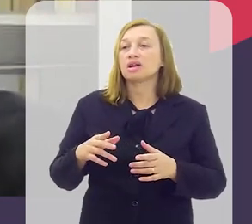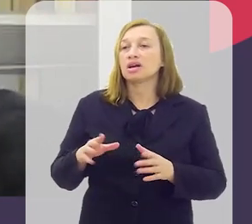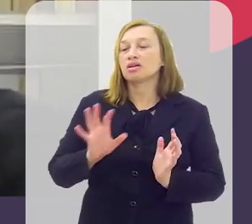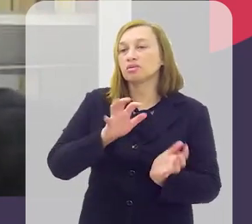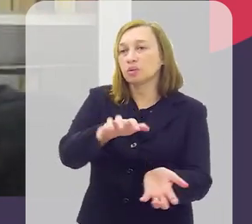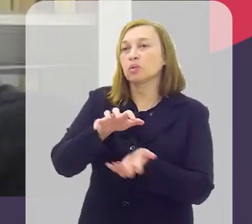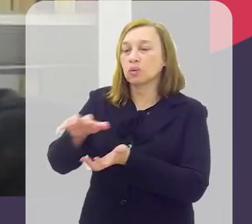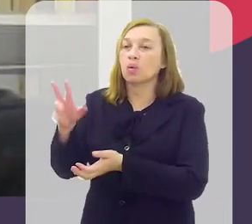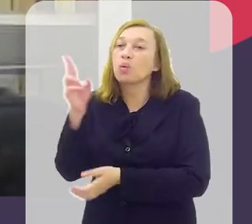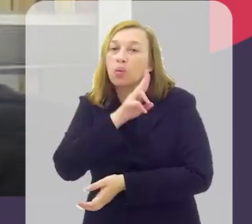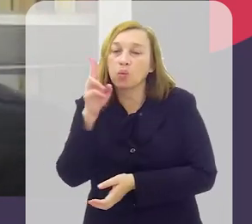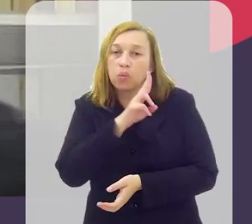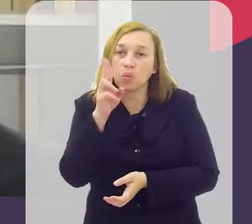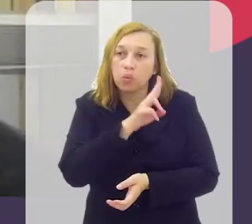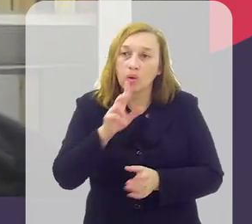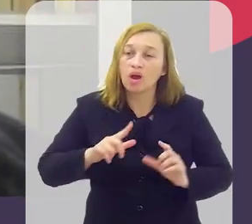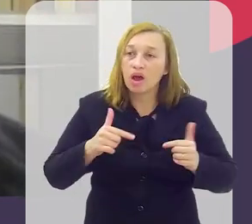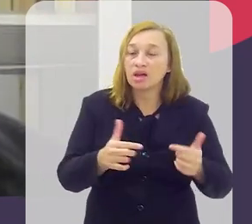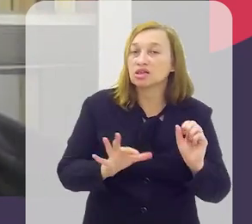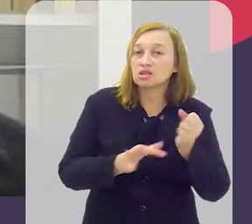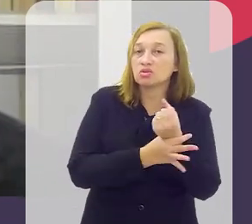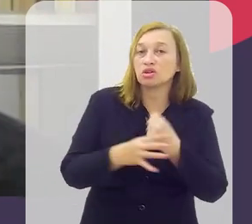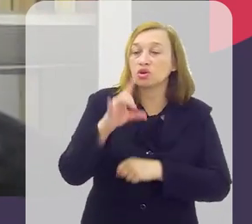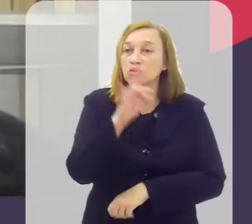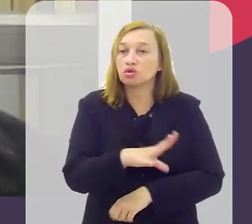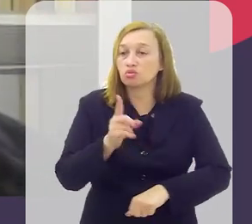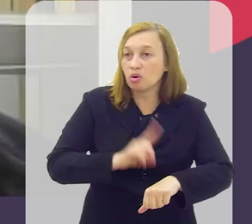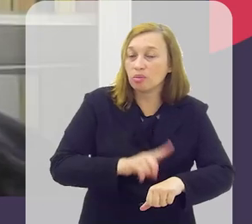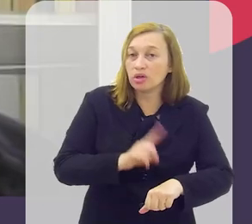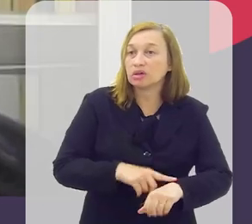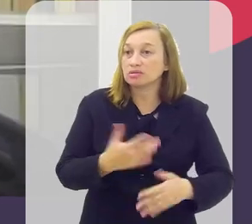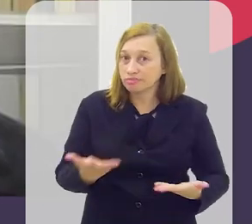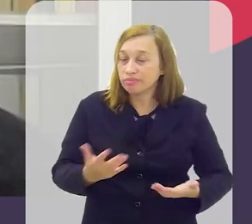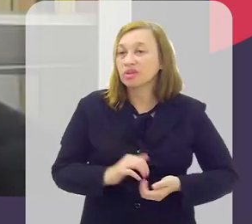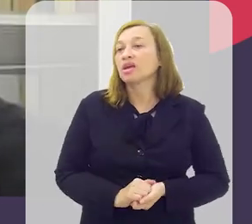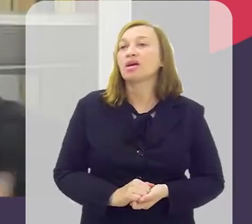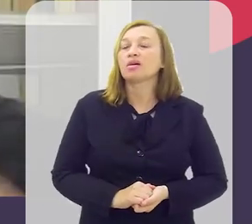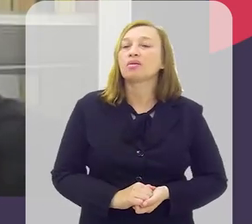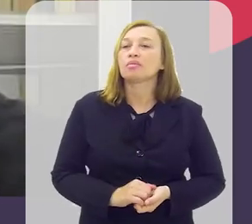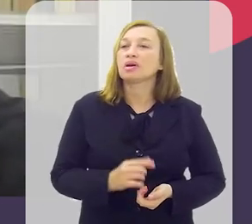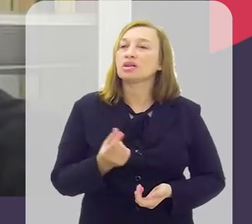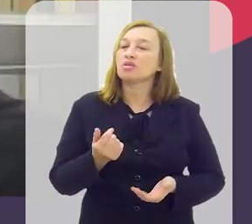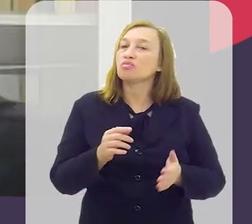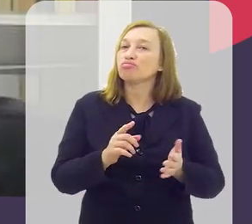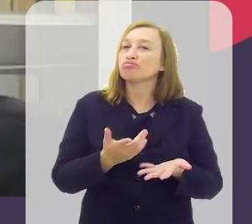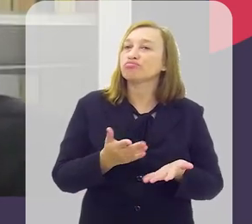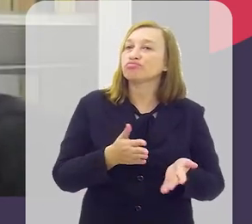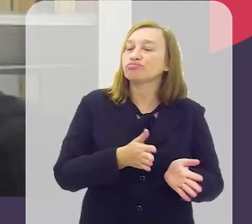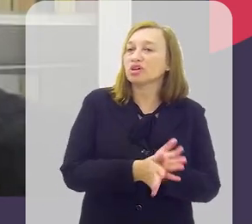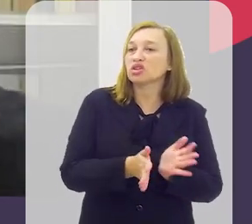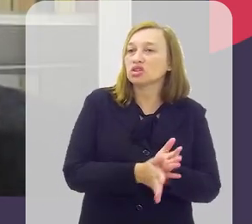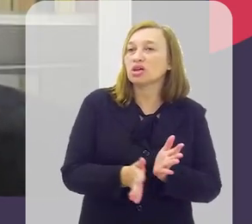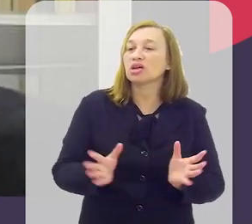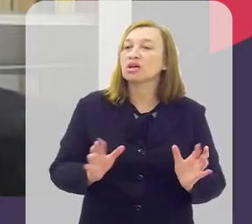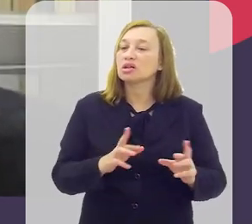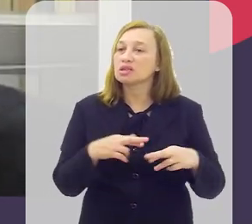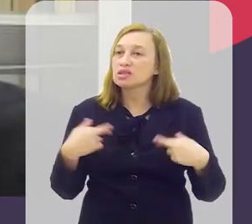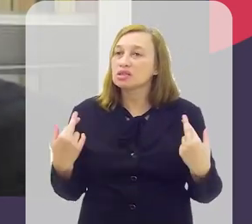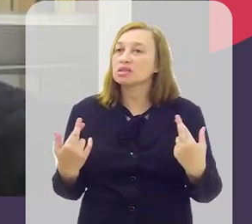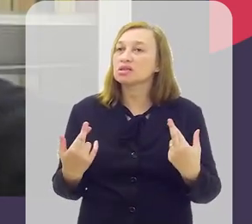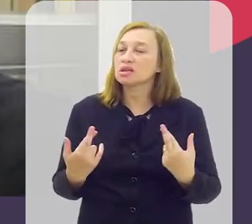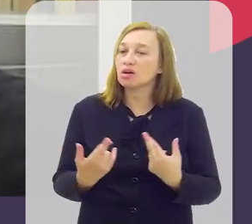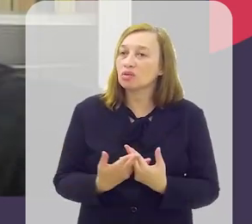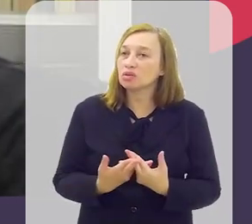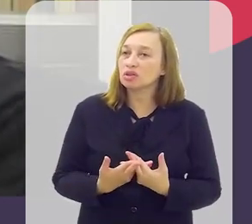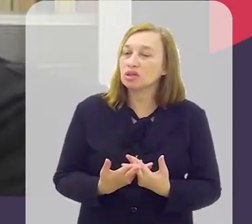rápido, e aí a gente sabe que a segurança fica em último plano, para não custear os entregadores. Então eles se organizaram,